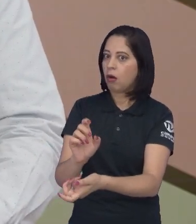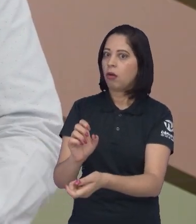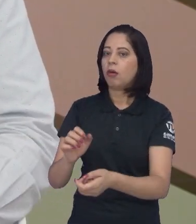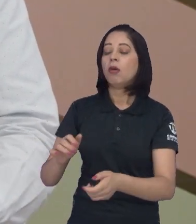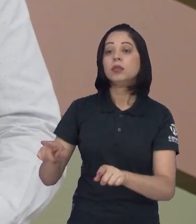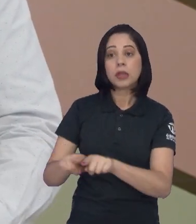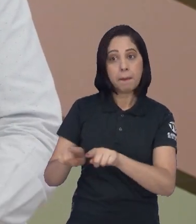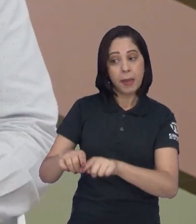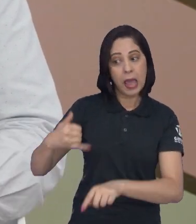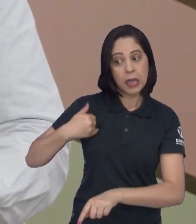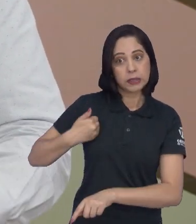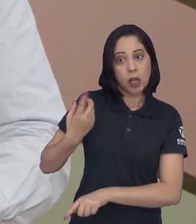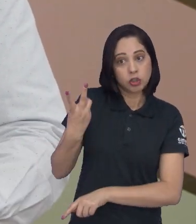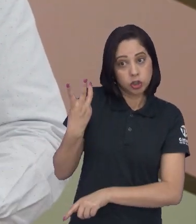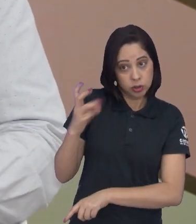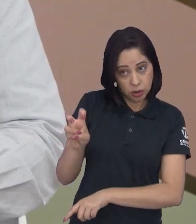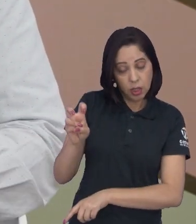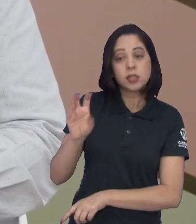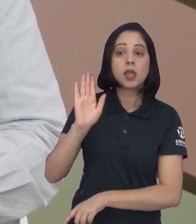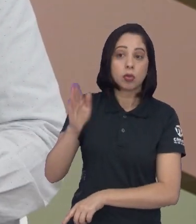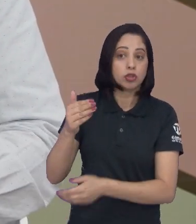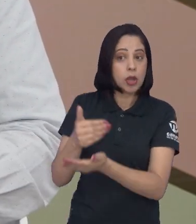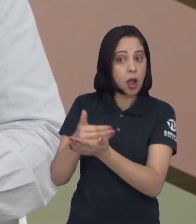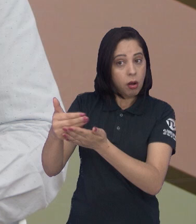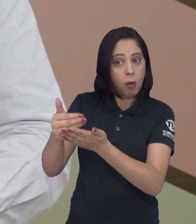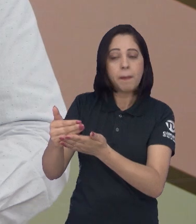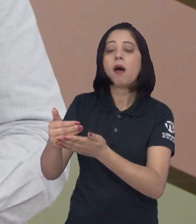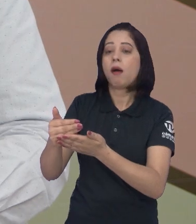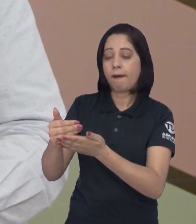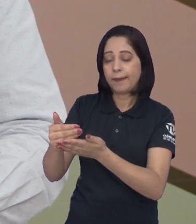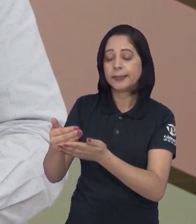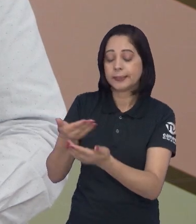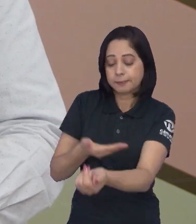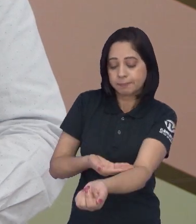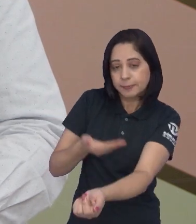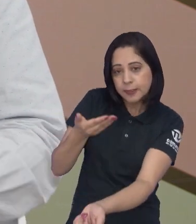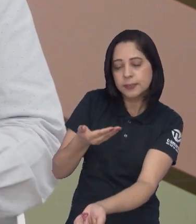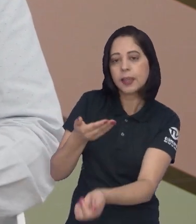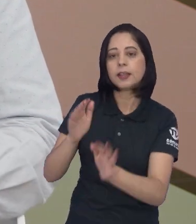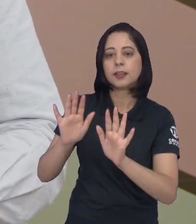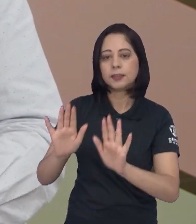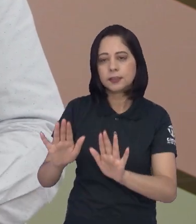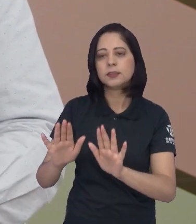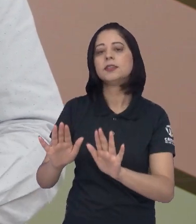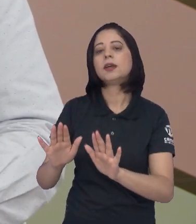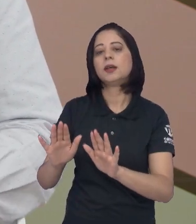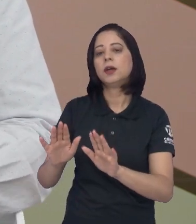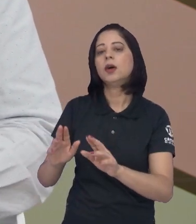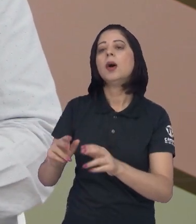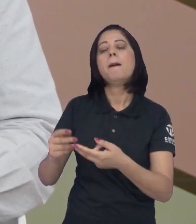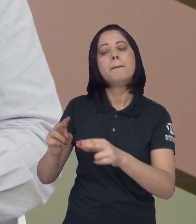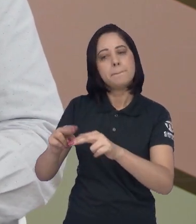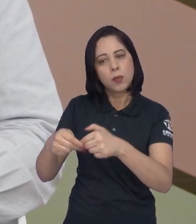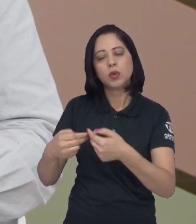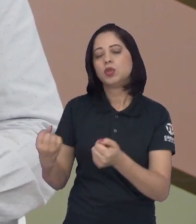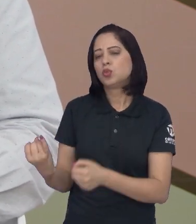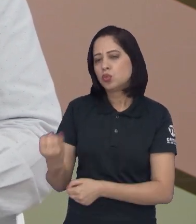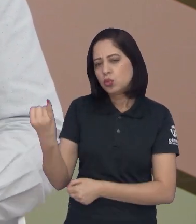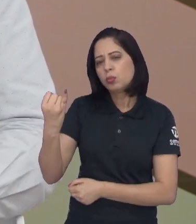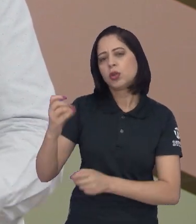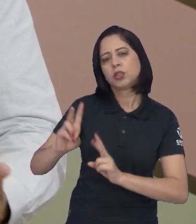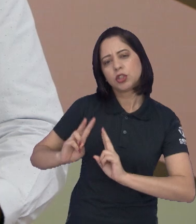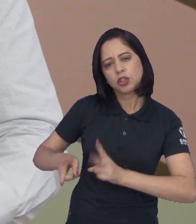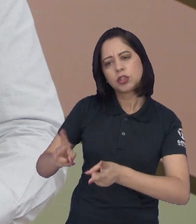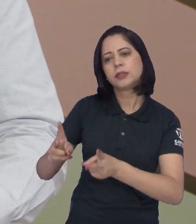porque é um autoconhecimento é um processo de autoconhecimento que leva você a quantificar o seu organismo e ter noção de